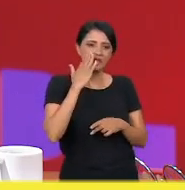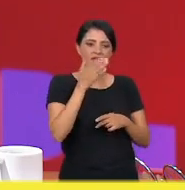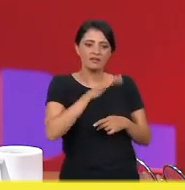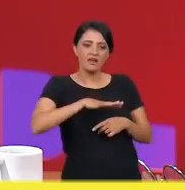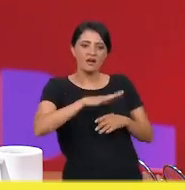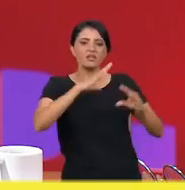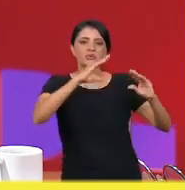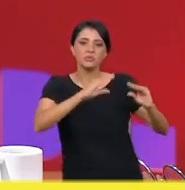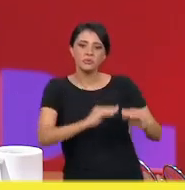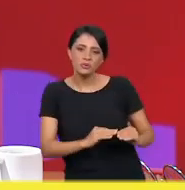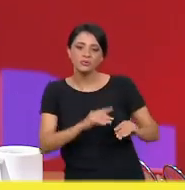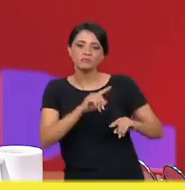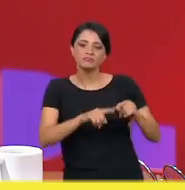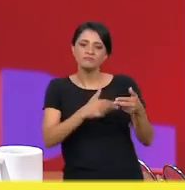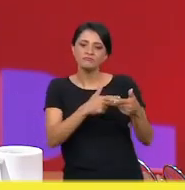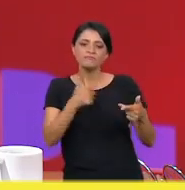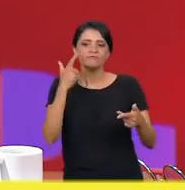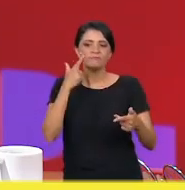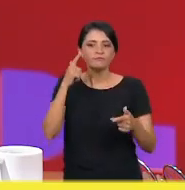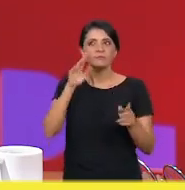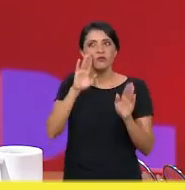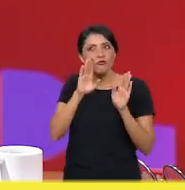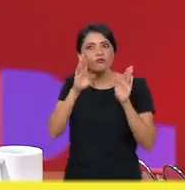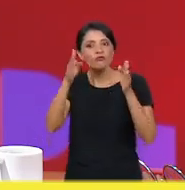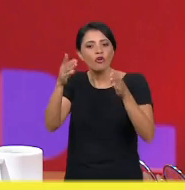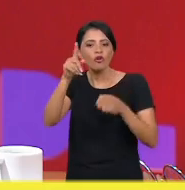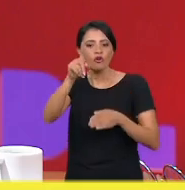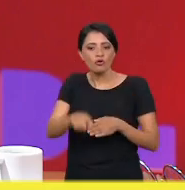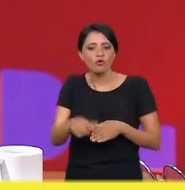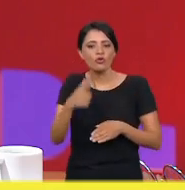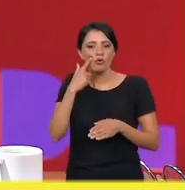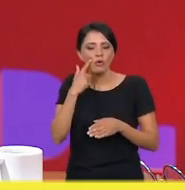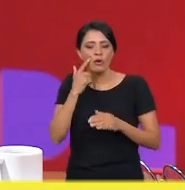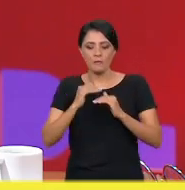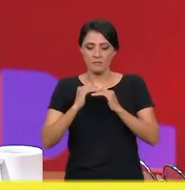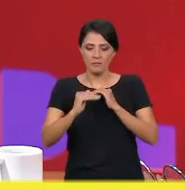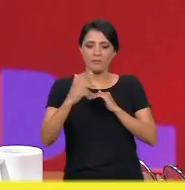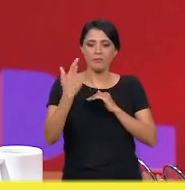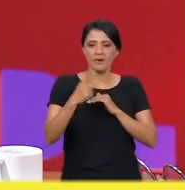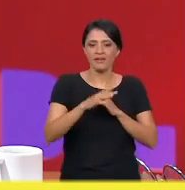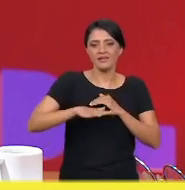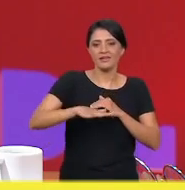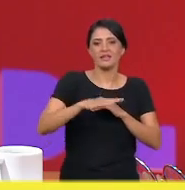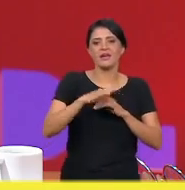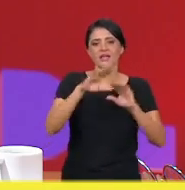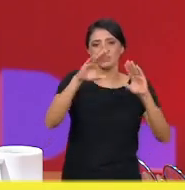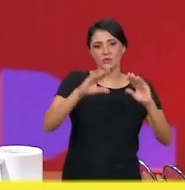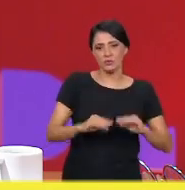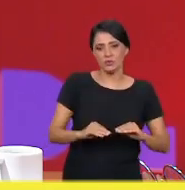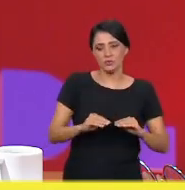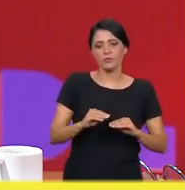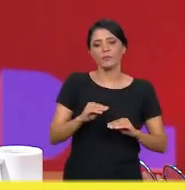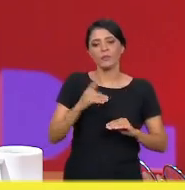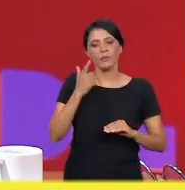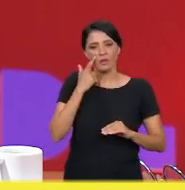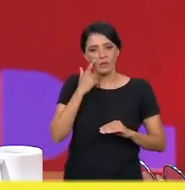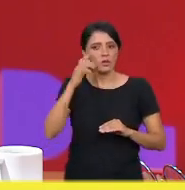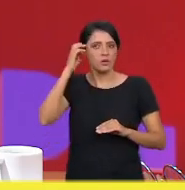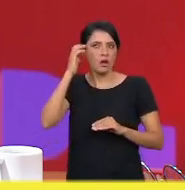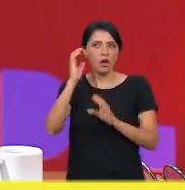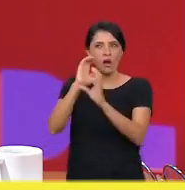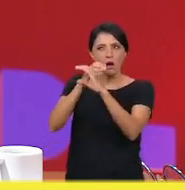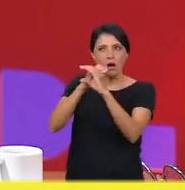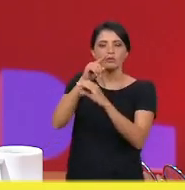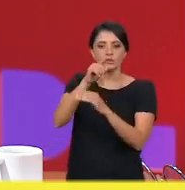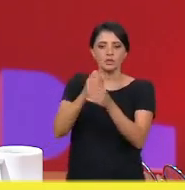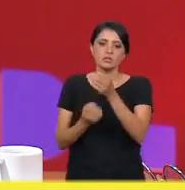escura. Então a gente quer tentar restringir, que a gente fala, os parâmetros desse setor escuro, com esse radiotelescópio. Ele está